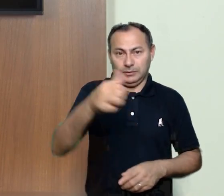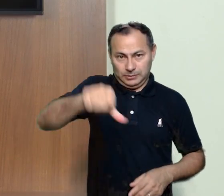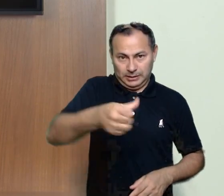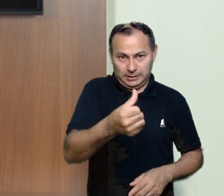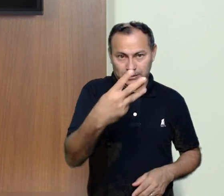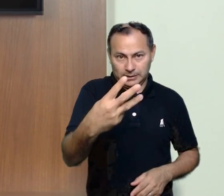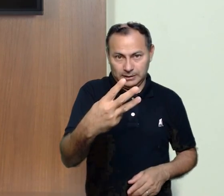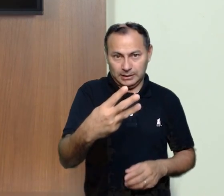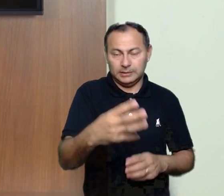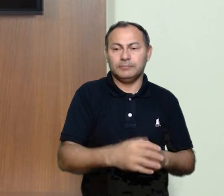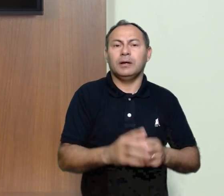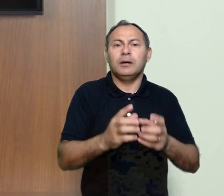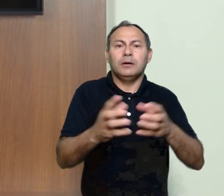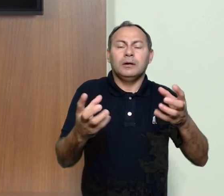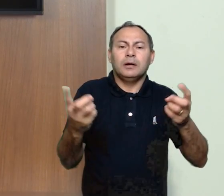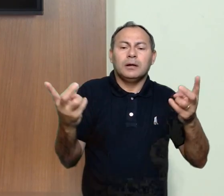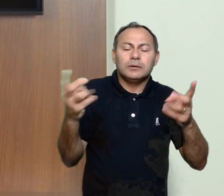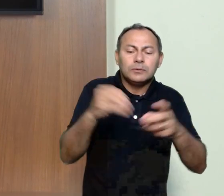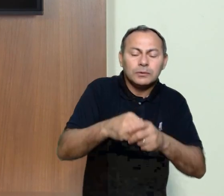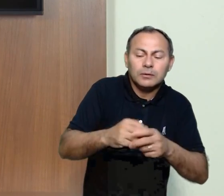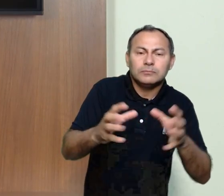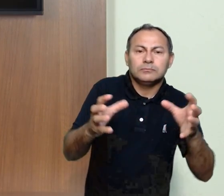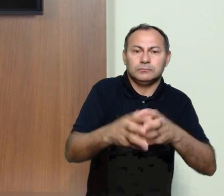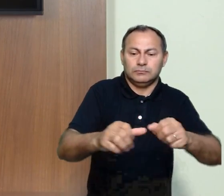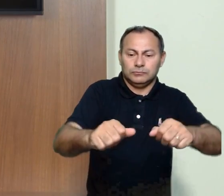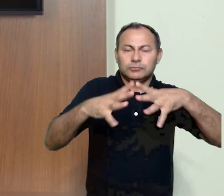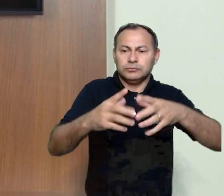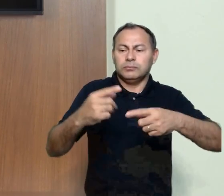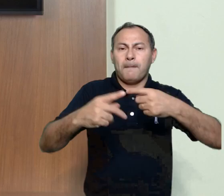segunda sessão foi concluída por Paulo VI